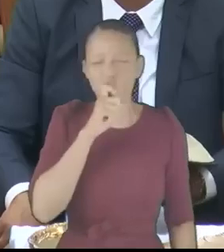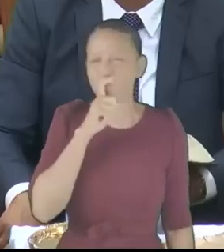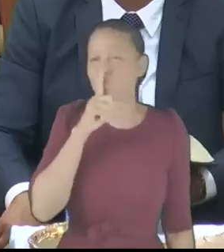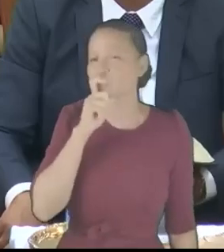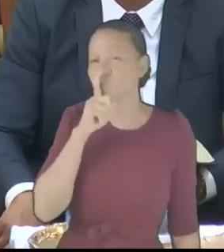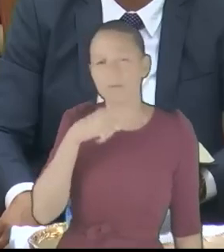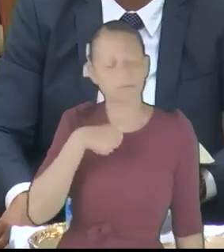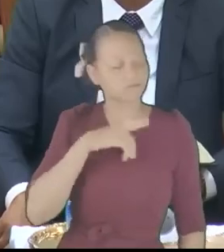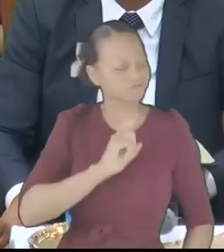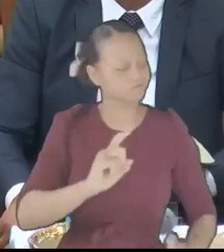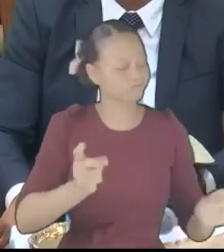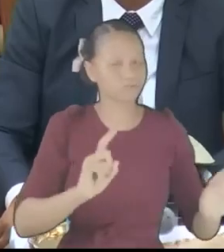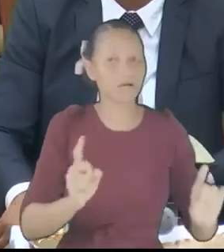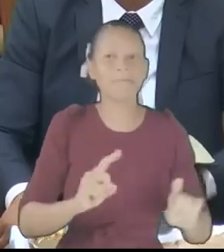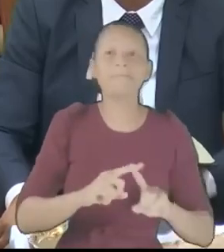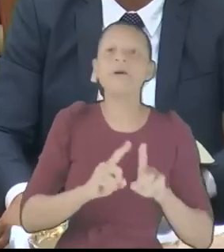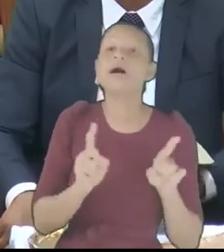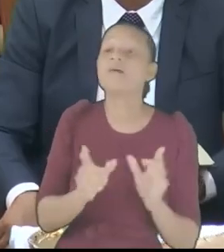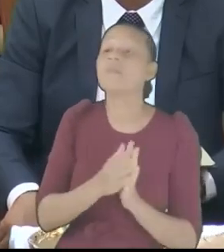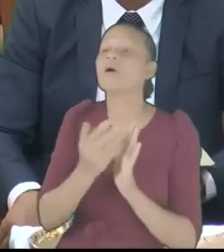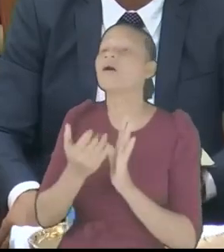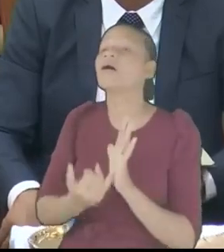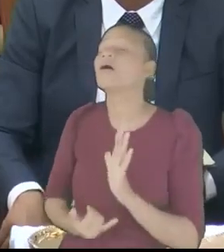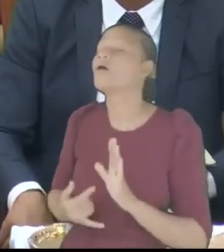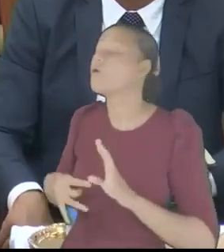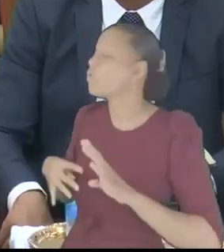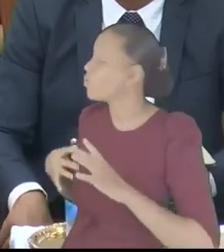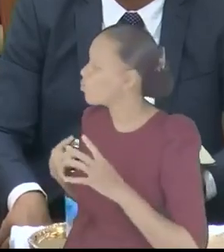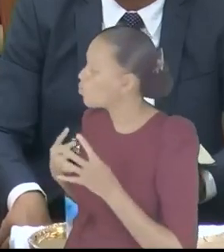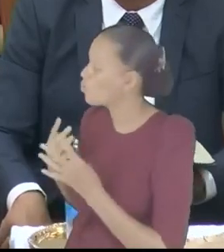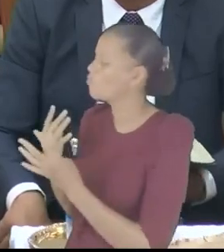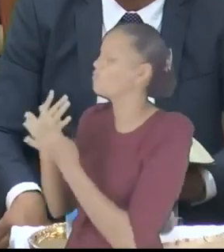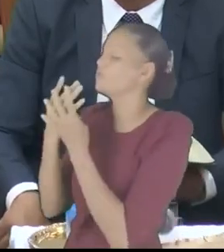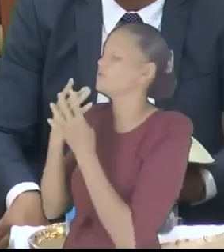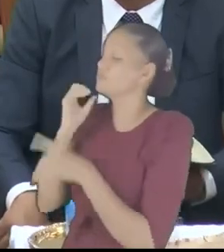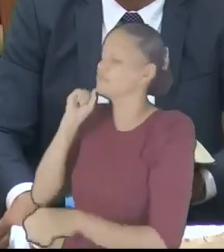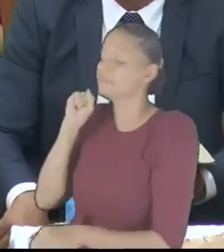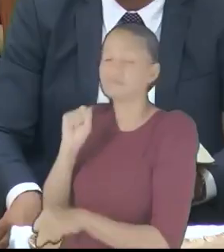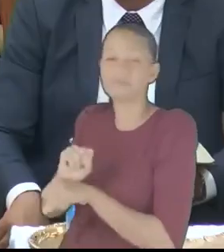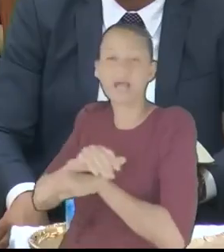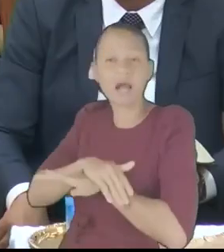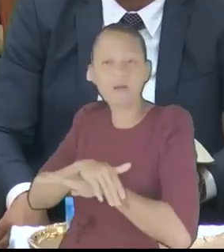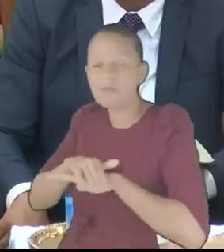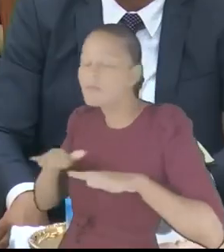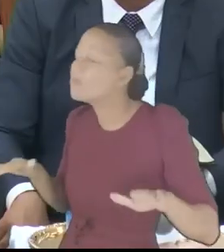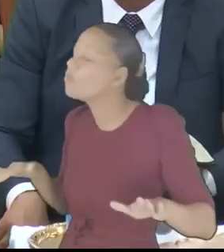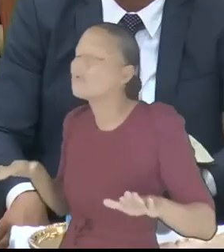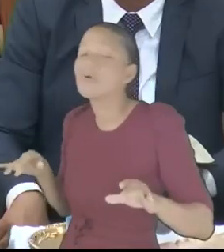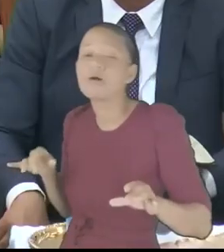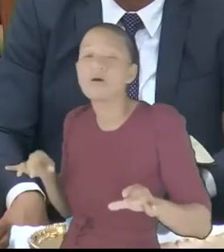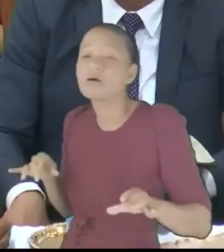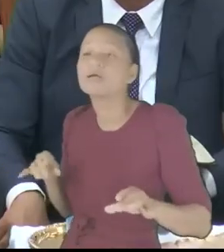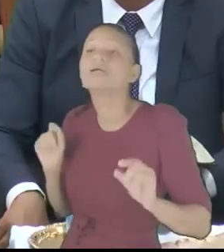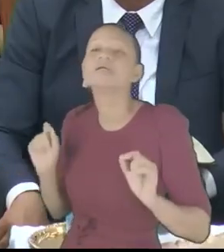foi. Mas a Bíblia diz: quem confessa e deixa. O que é que acontece, igreja?